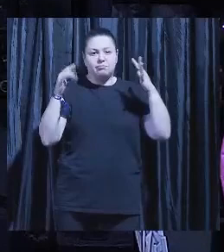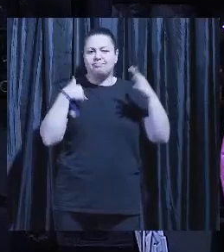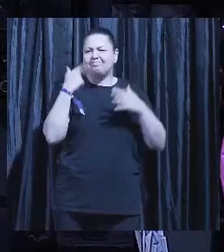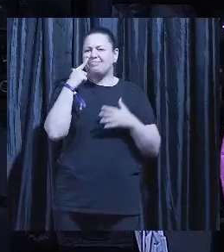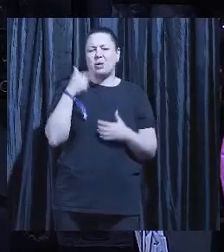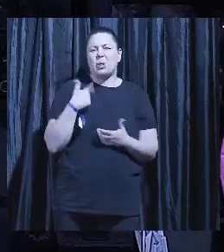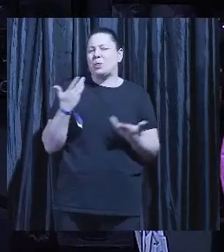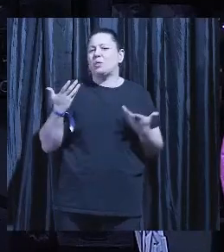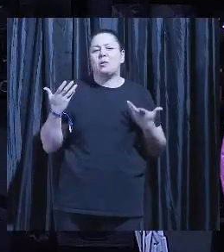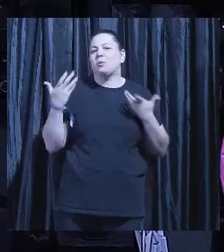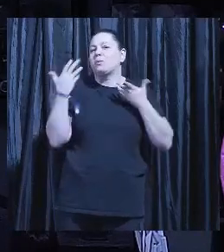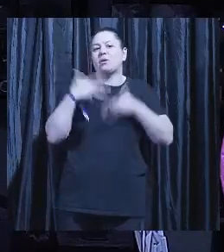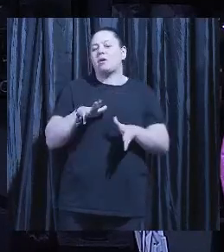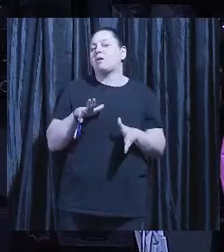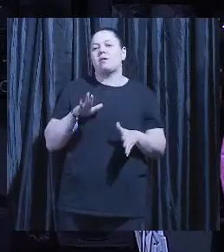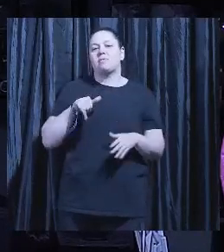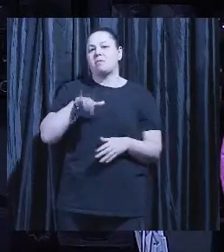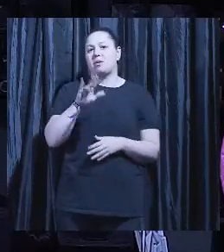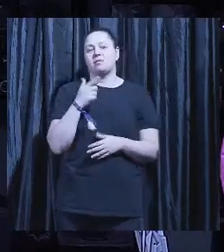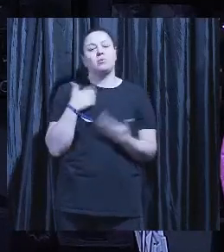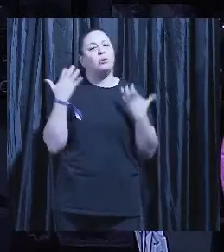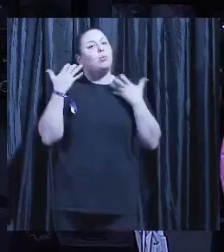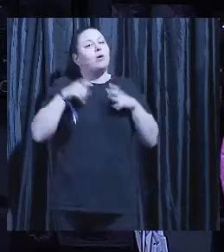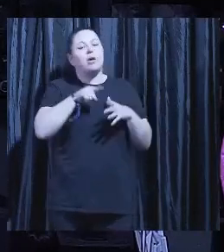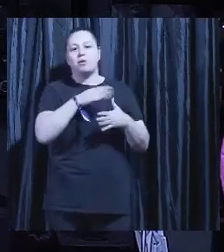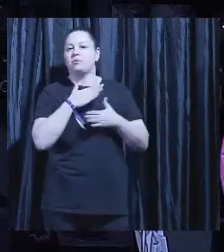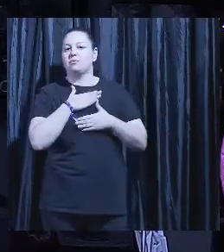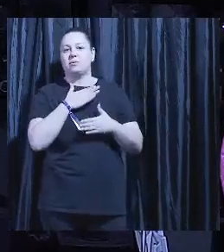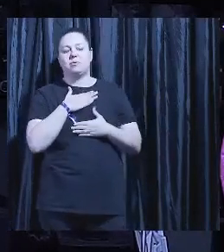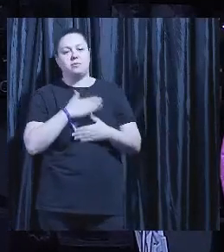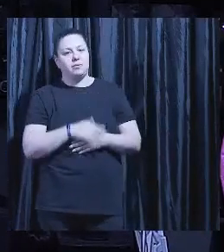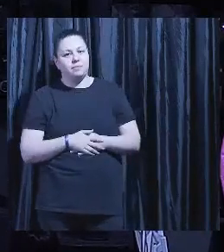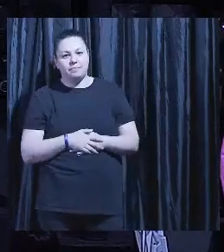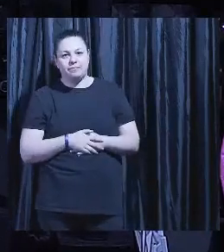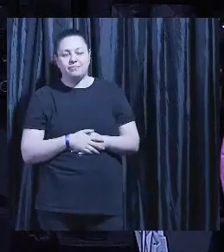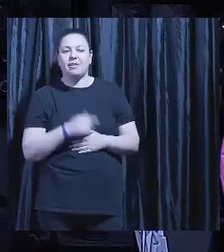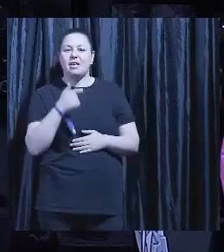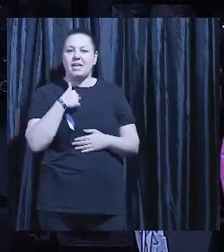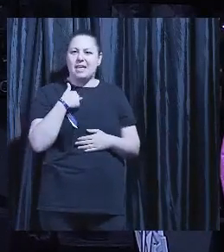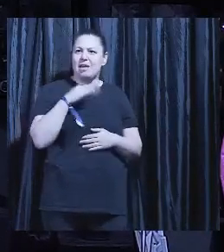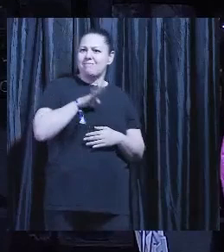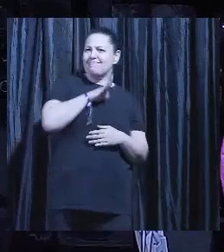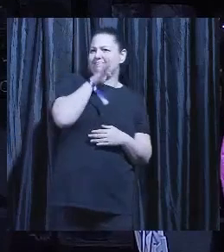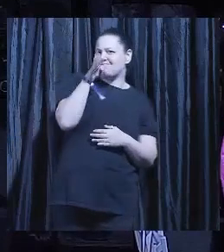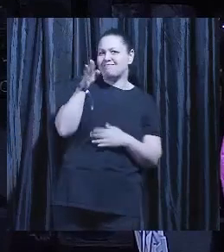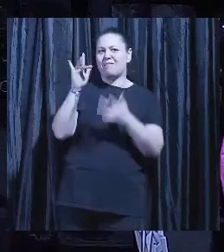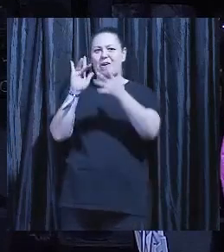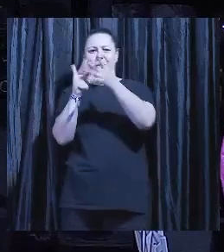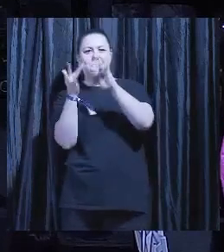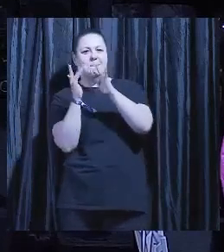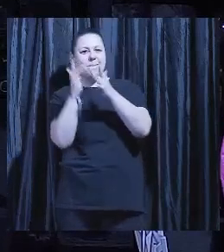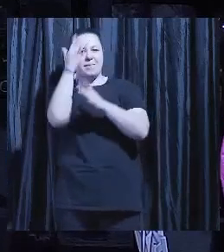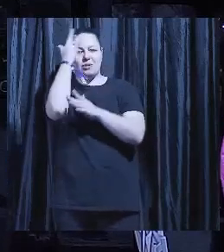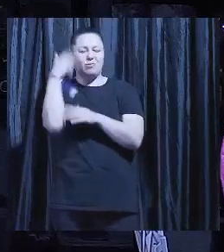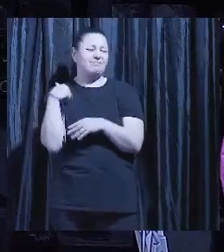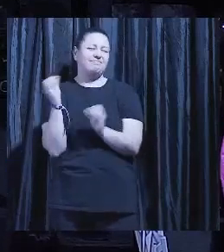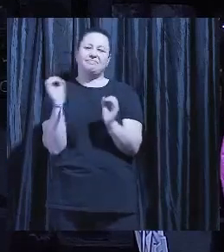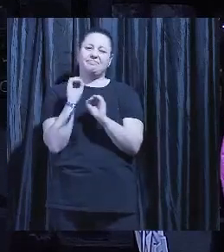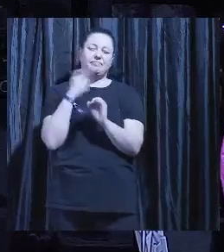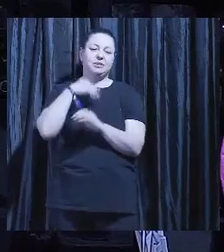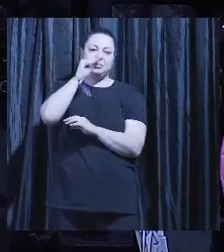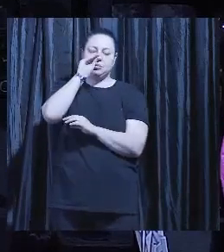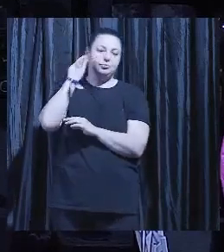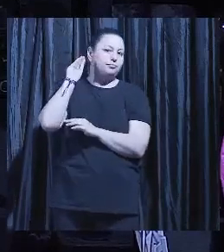quero mais isso para mim. Eu nem subi para o VIP lá, para fazer o networking com as pessoas.